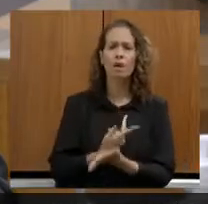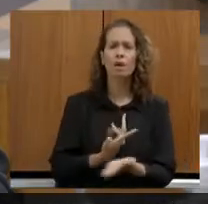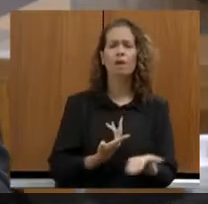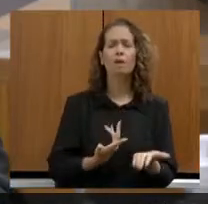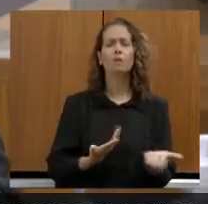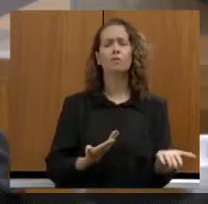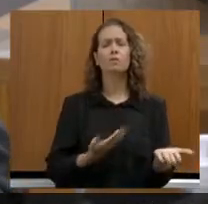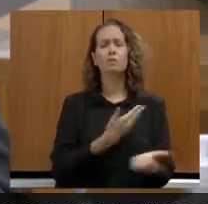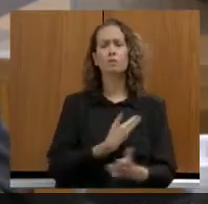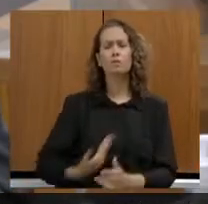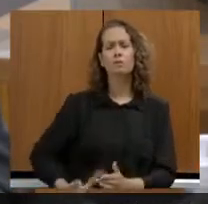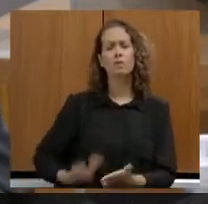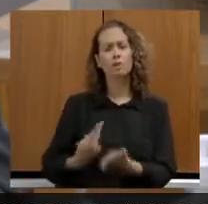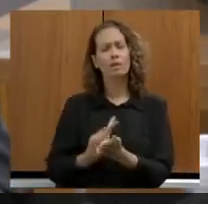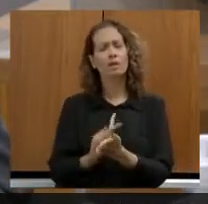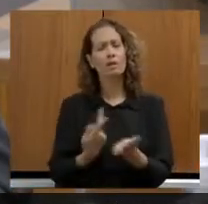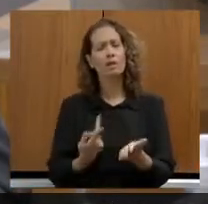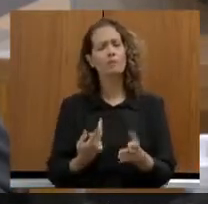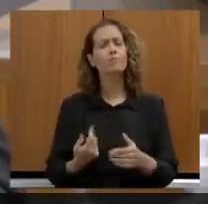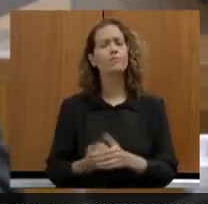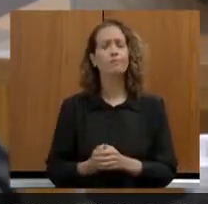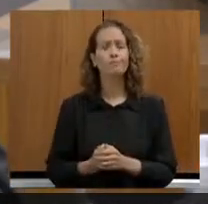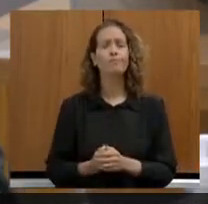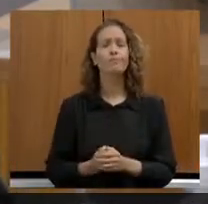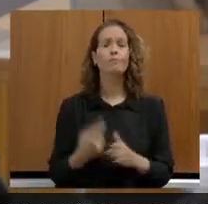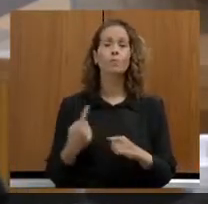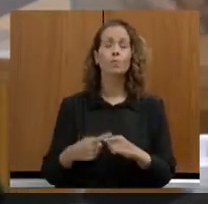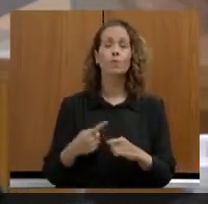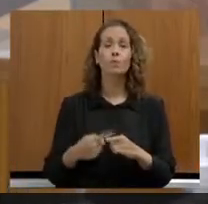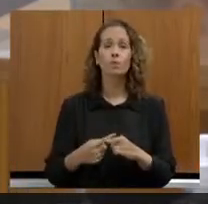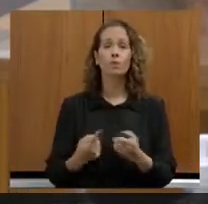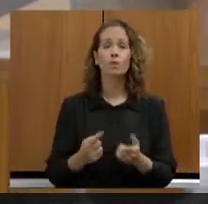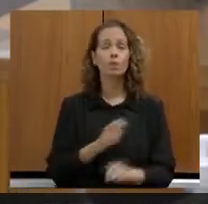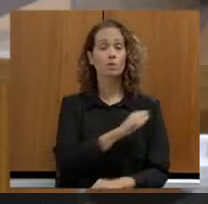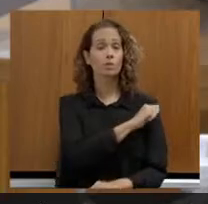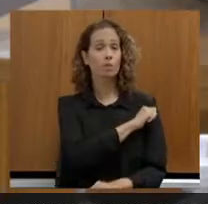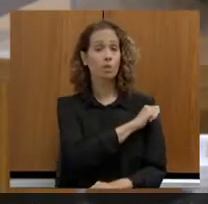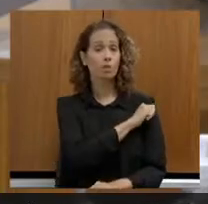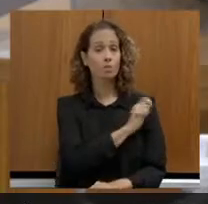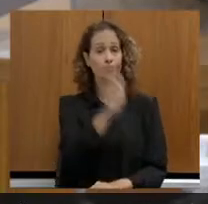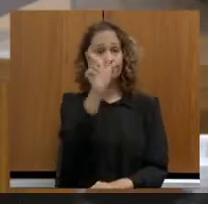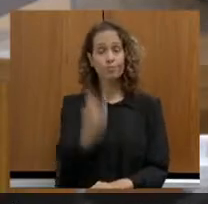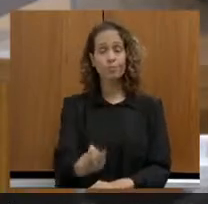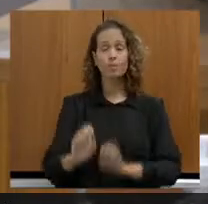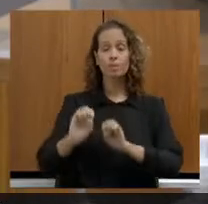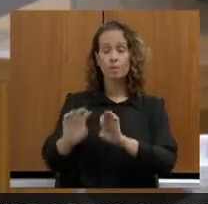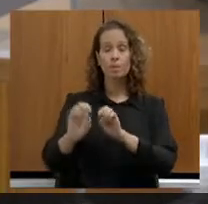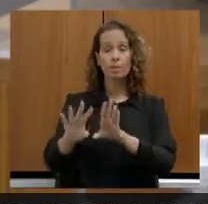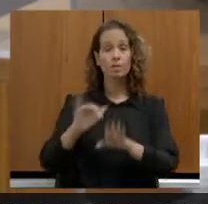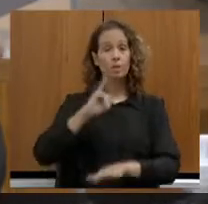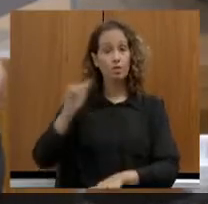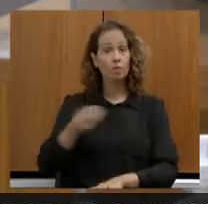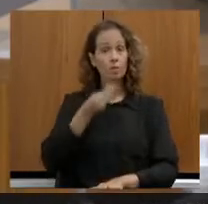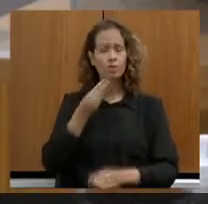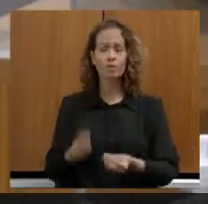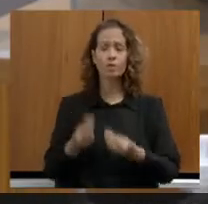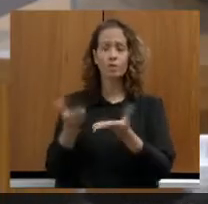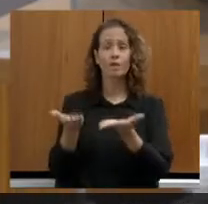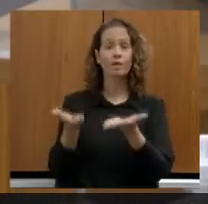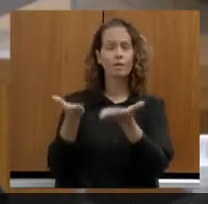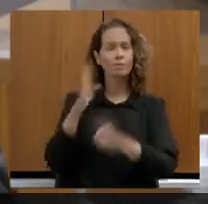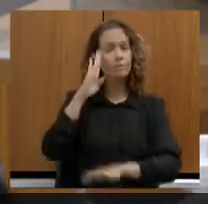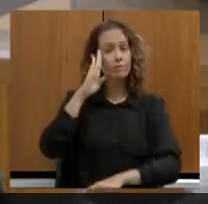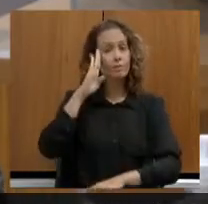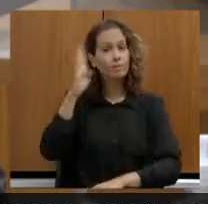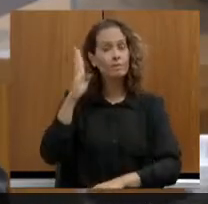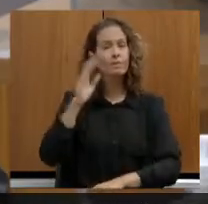até porque e o aluno que você Ensina ele dê a ele a oportunidade principal